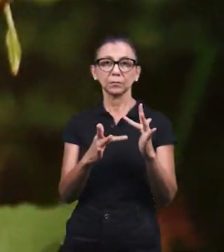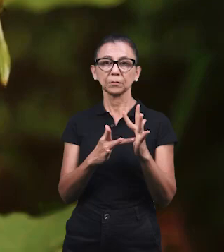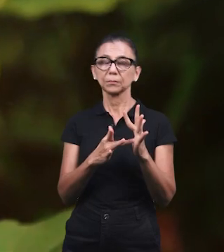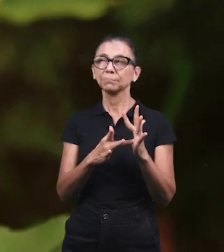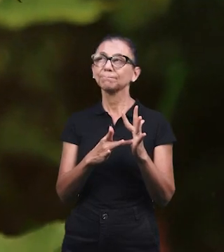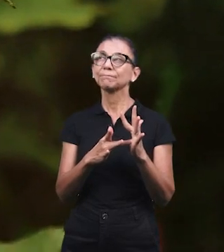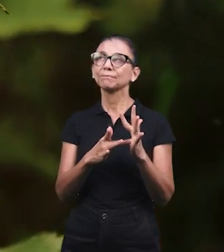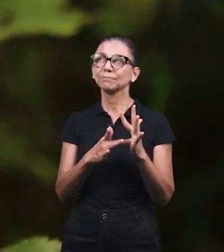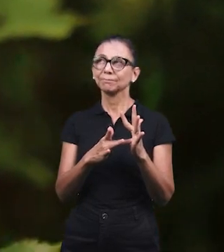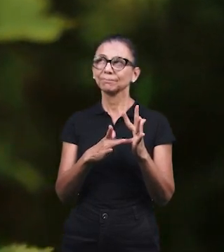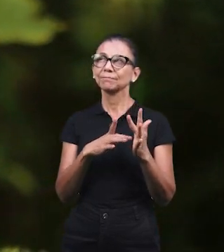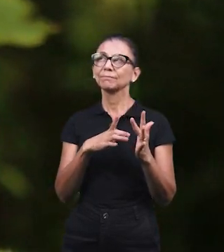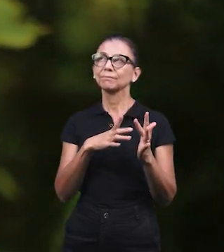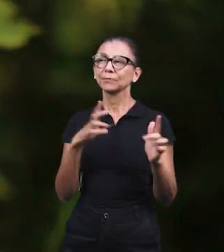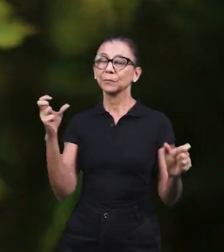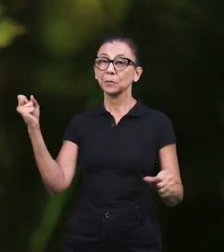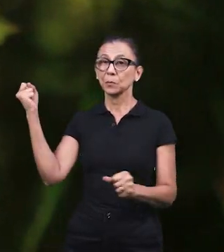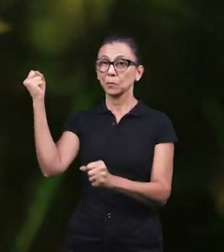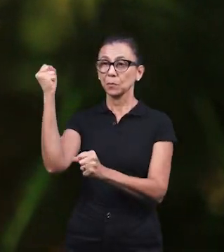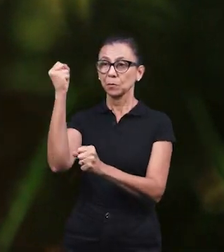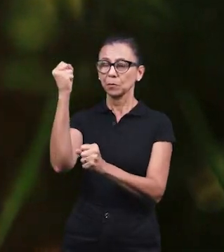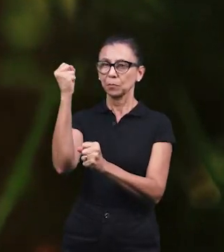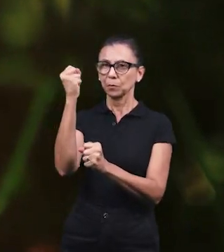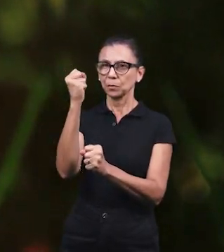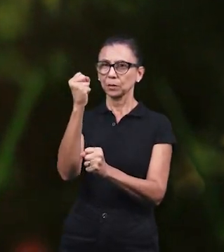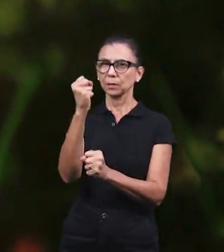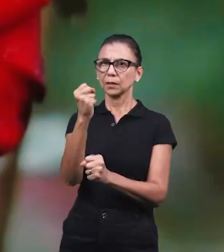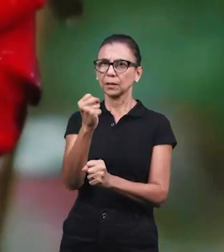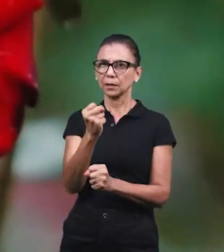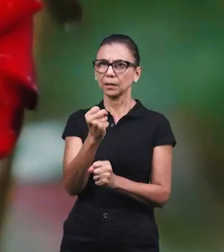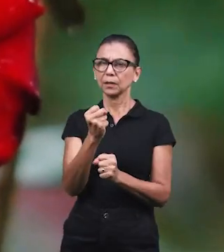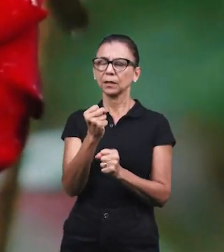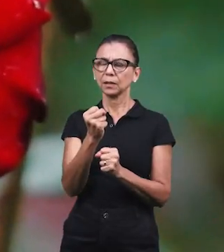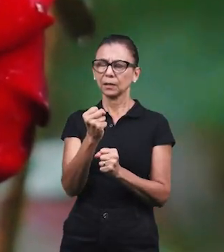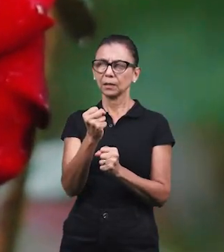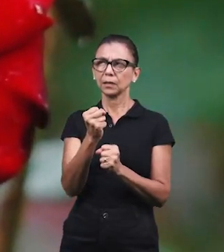Jesus tem poder,